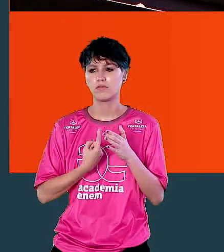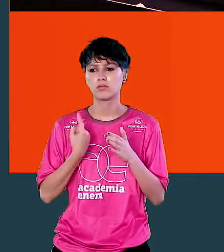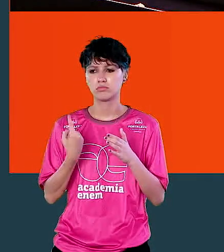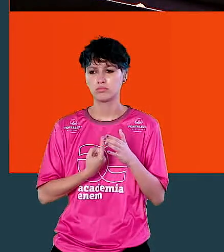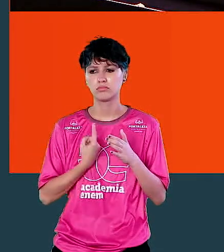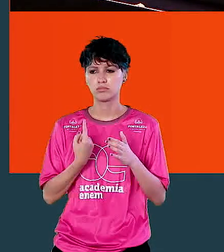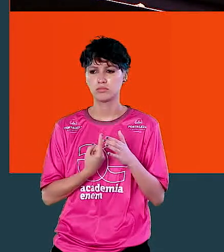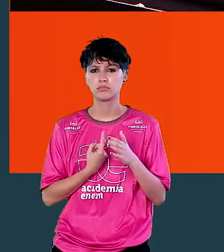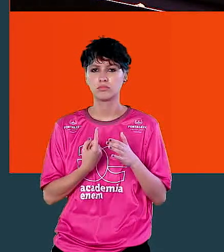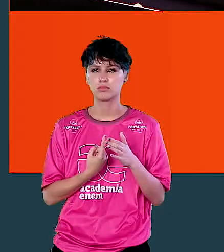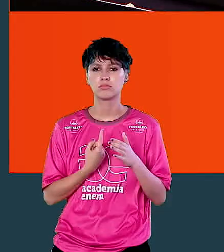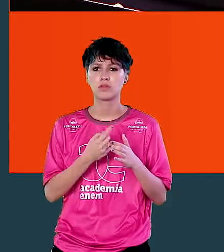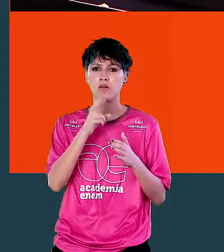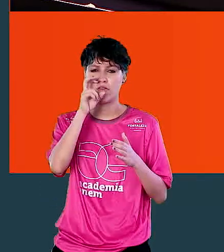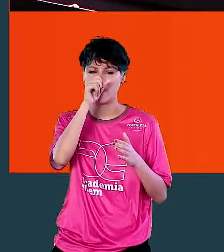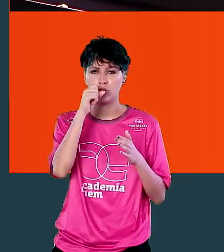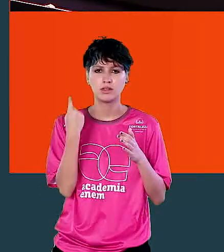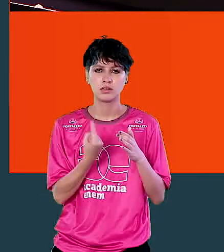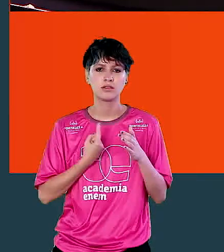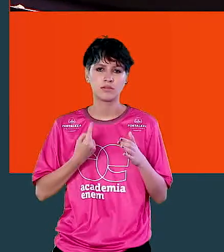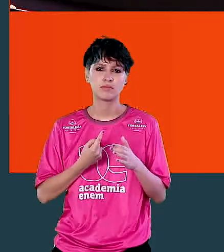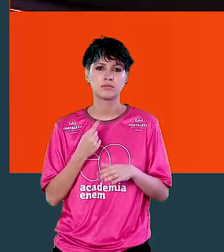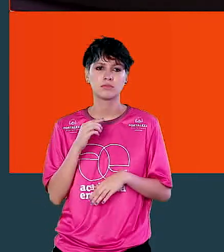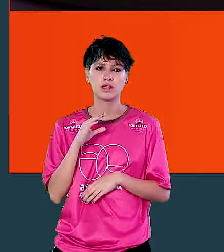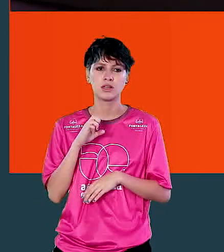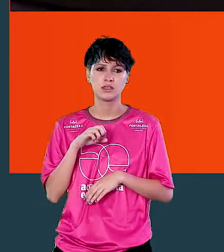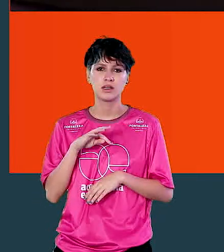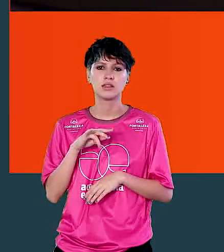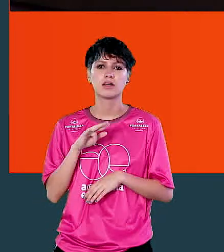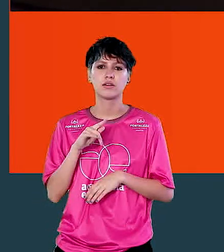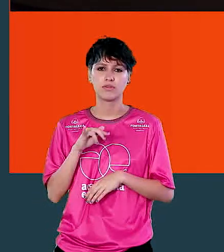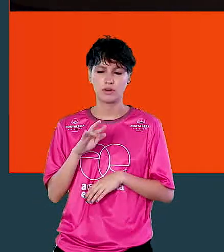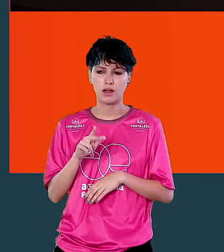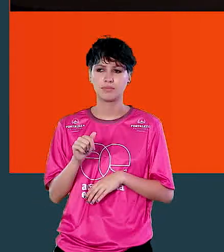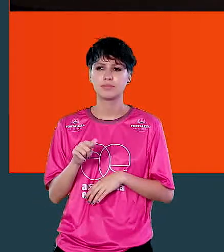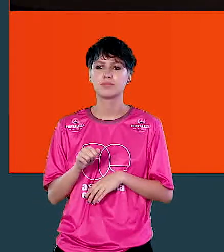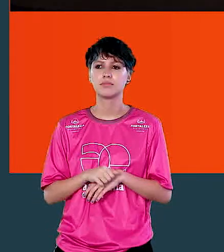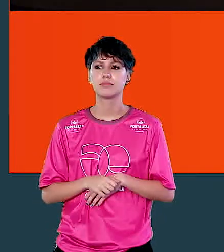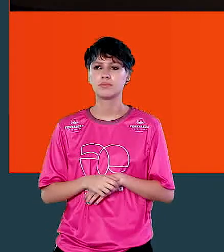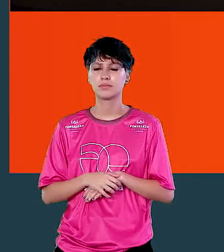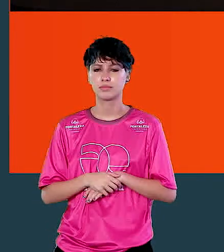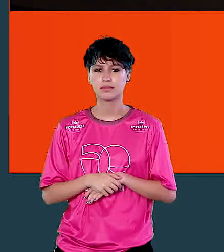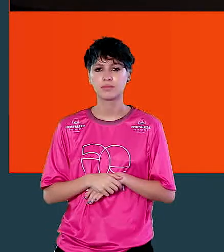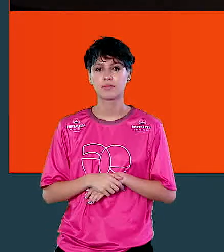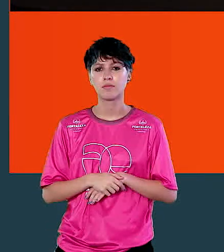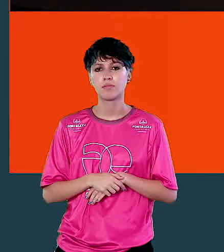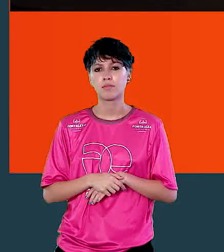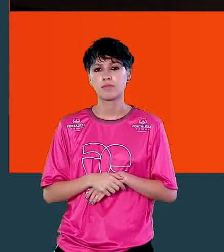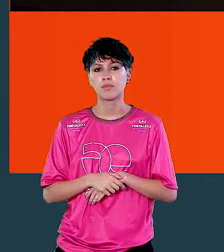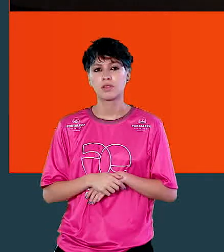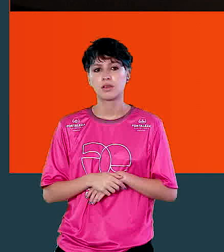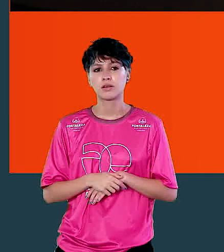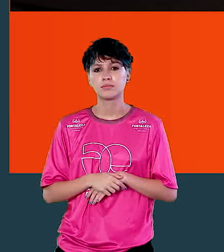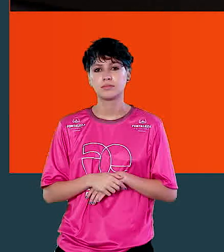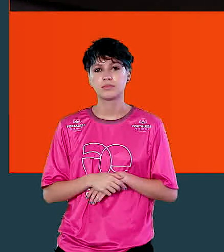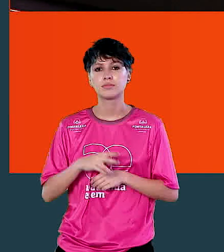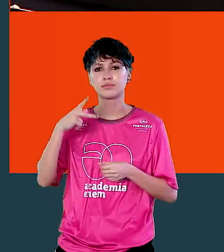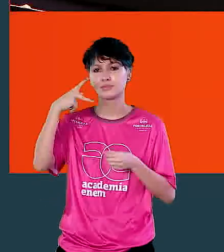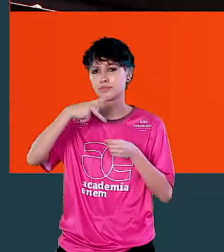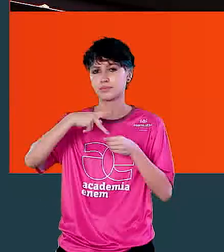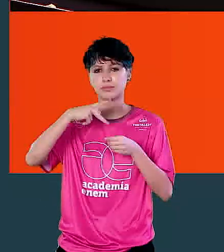Diferentes densidades, força centrífuga, ok? Como a questão está falando do petróleo, o petróleo nem pensa duas vezes, destilação.